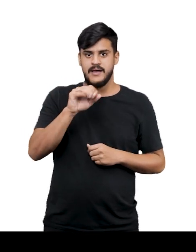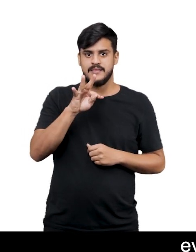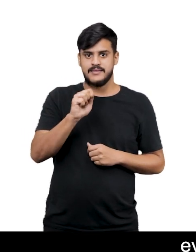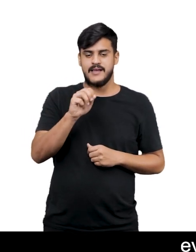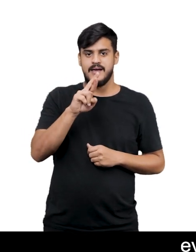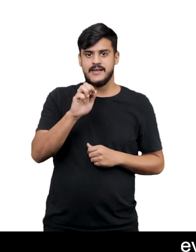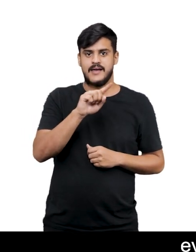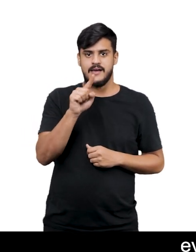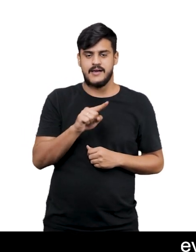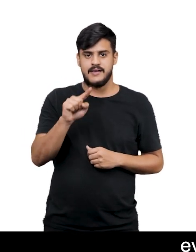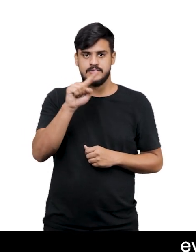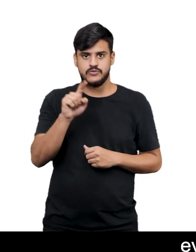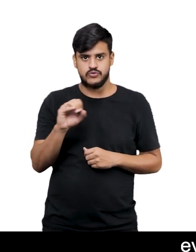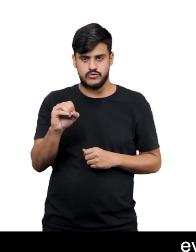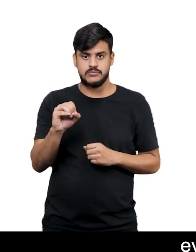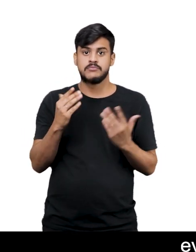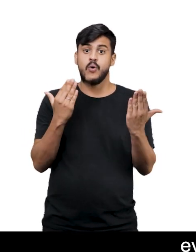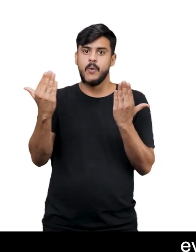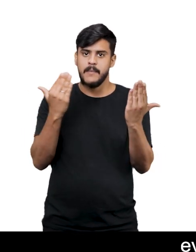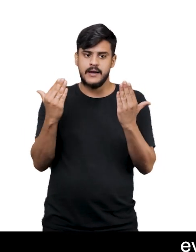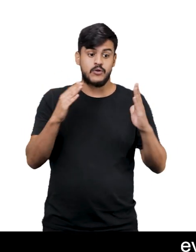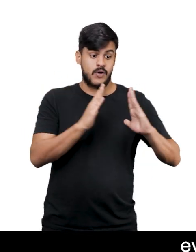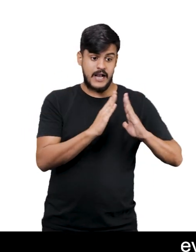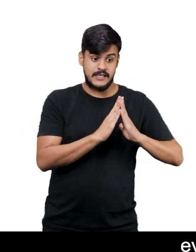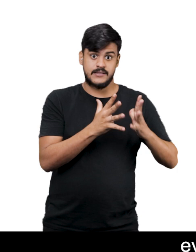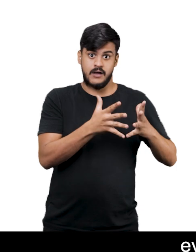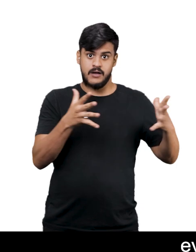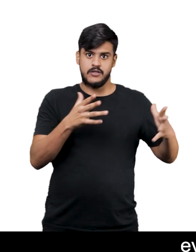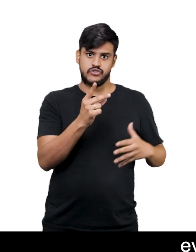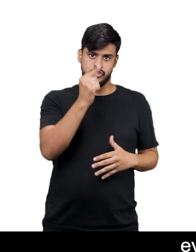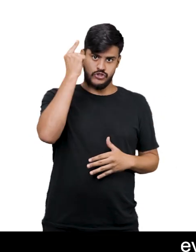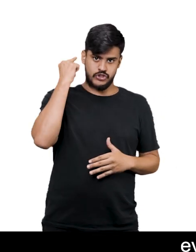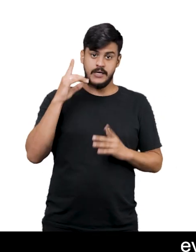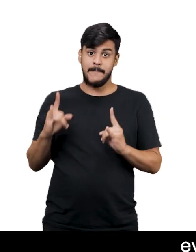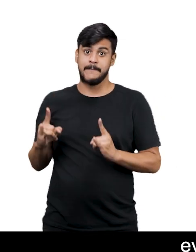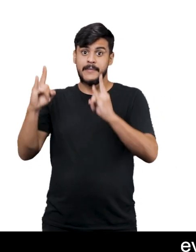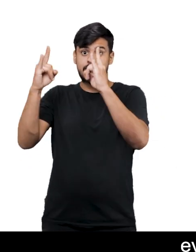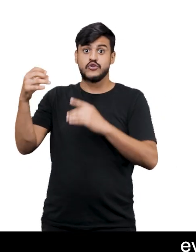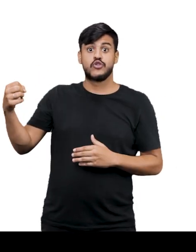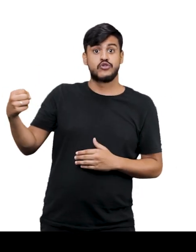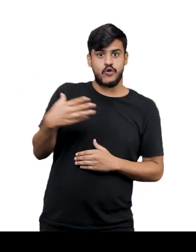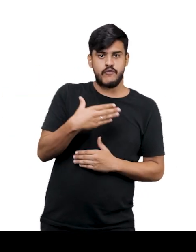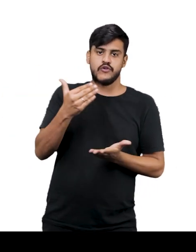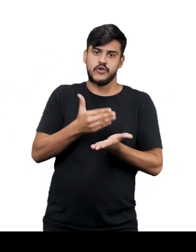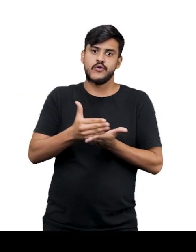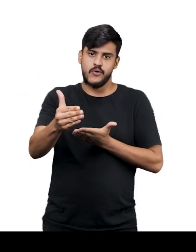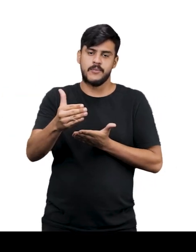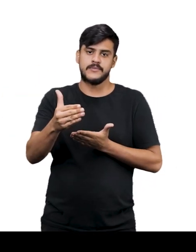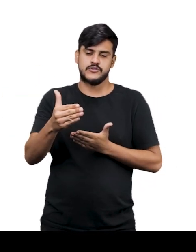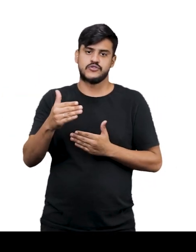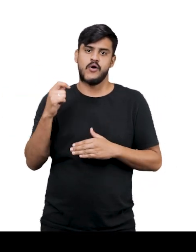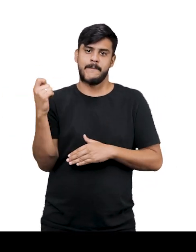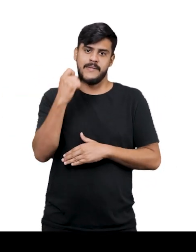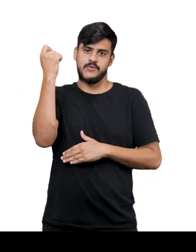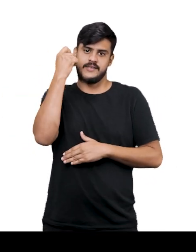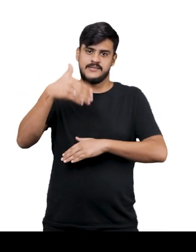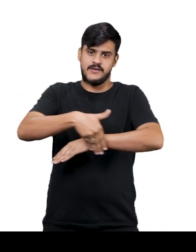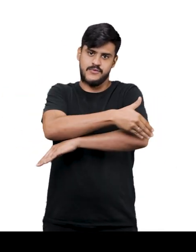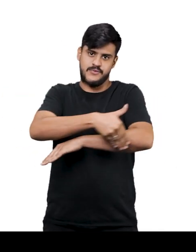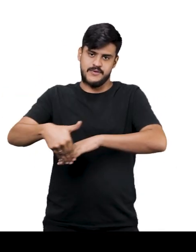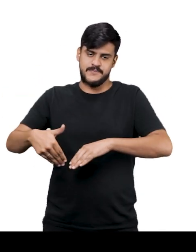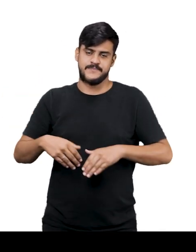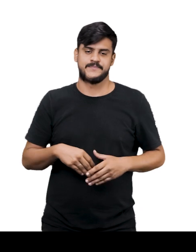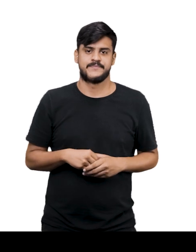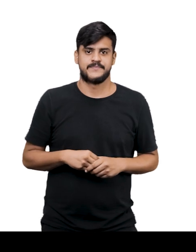Matarazzo, evidenciando a mescla entre casarões remanescentes e edifícios modernos que passaram a moldar a paisagem da